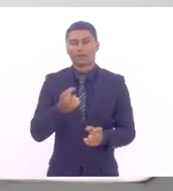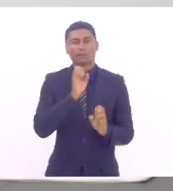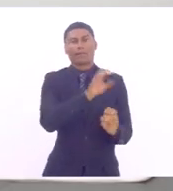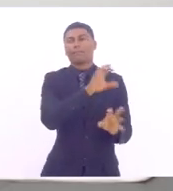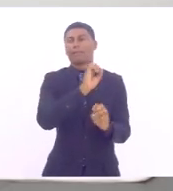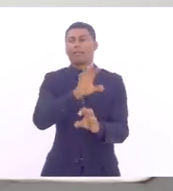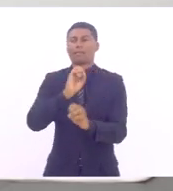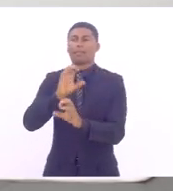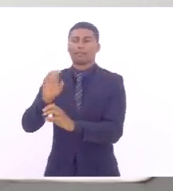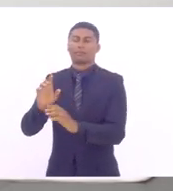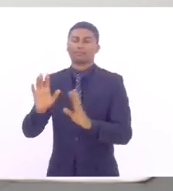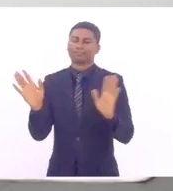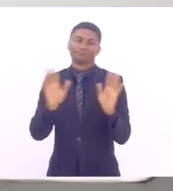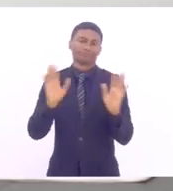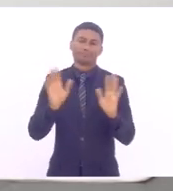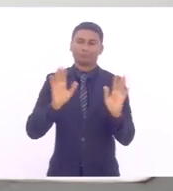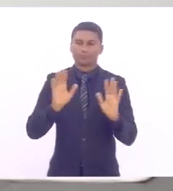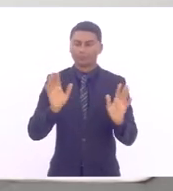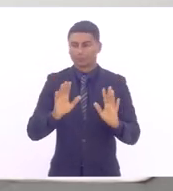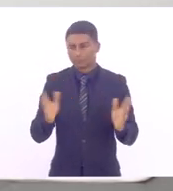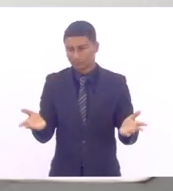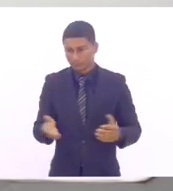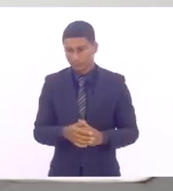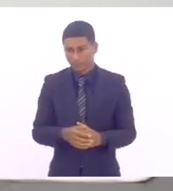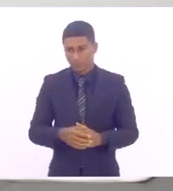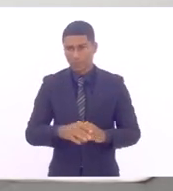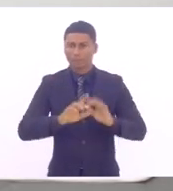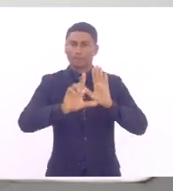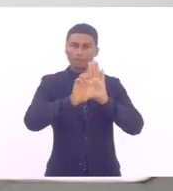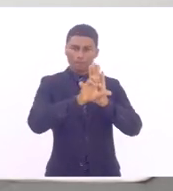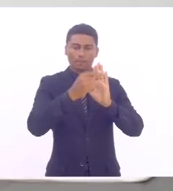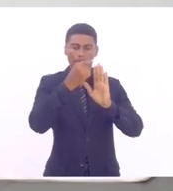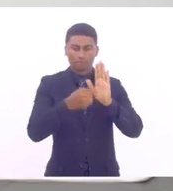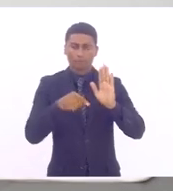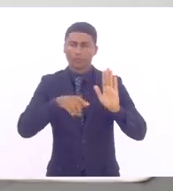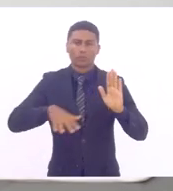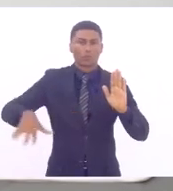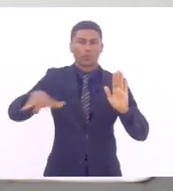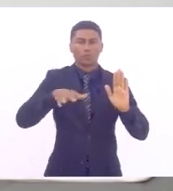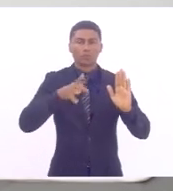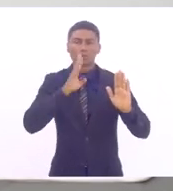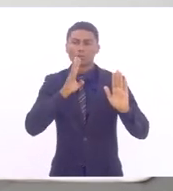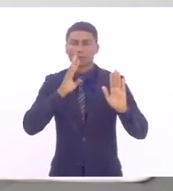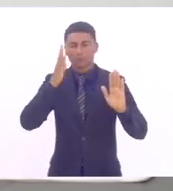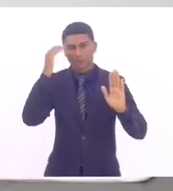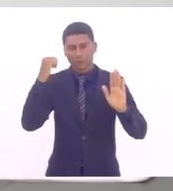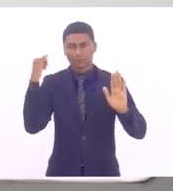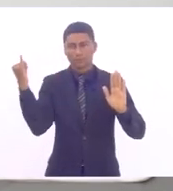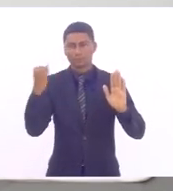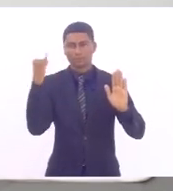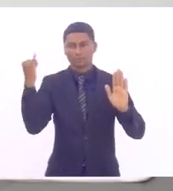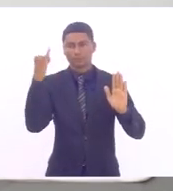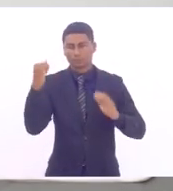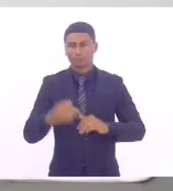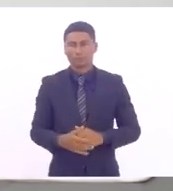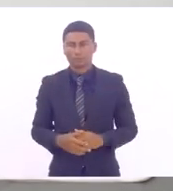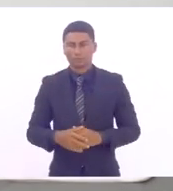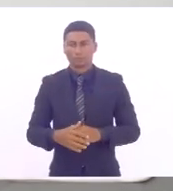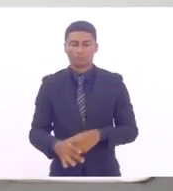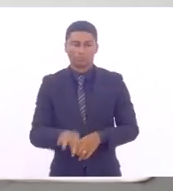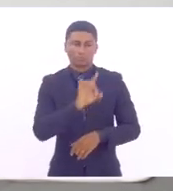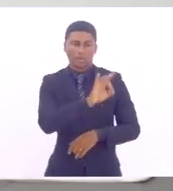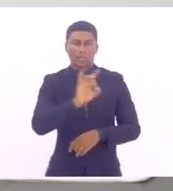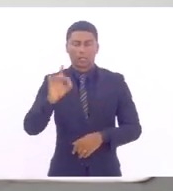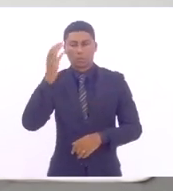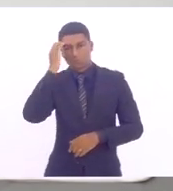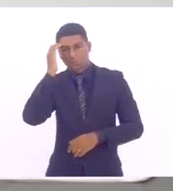o que estabelece a lei, né, porque a lei tem que ser de conhecimento de todos, obviamente cada um interpreta a lei de acordo com o seu